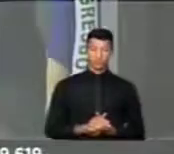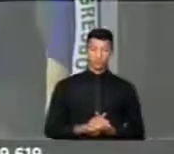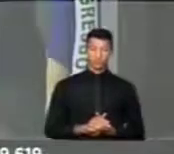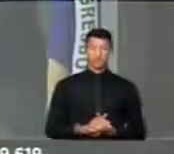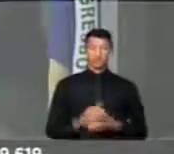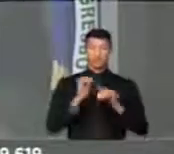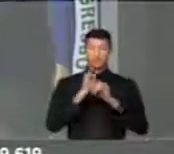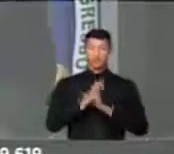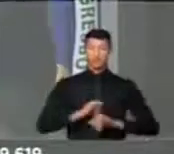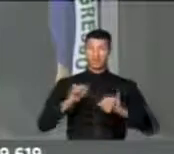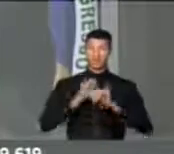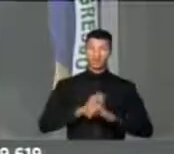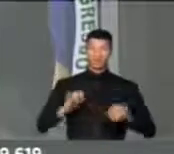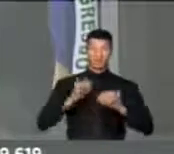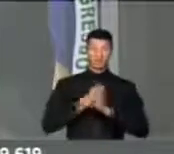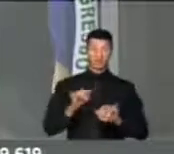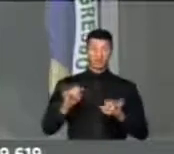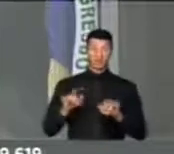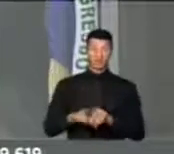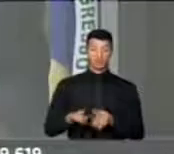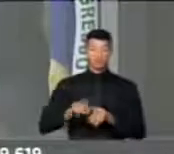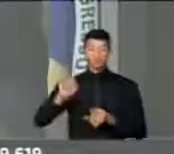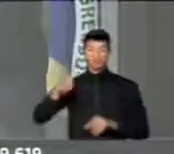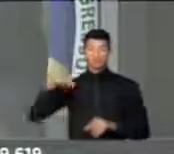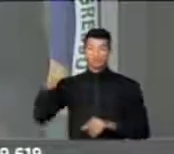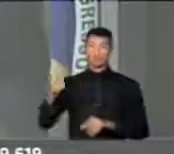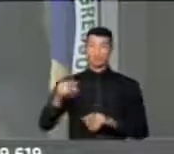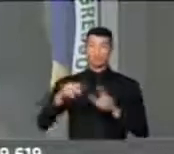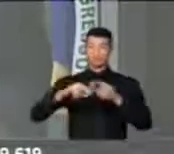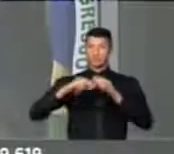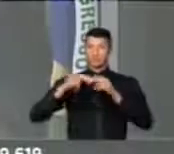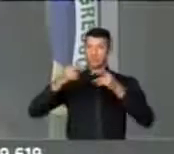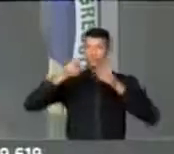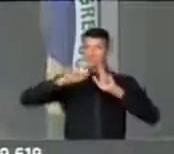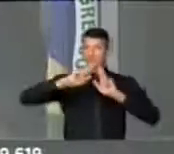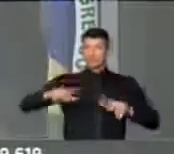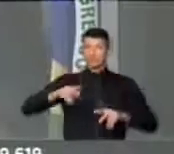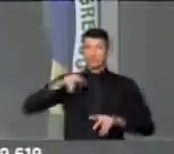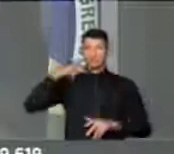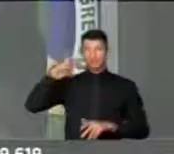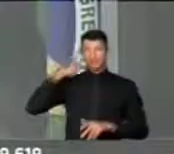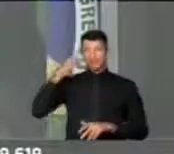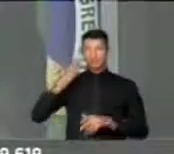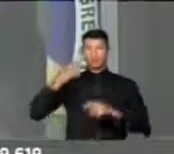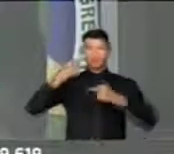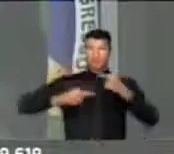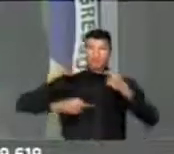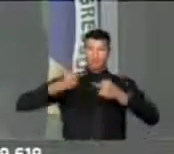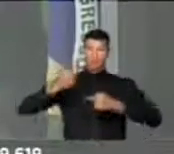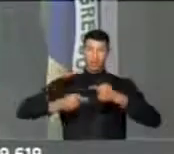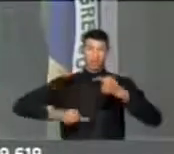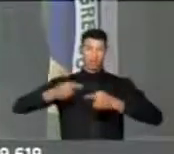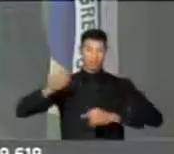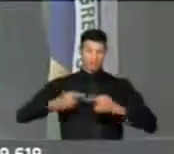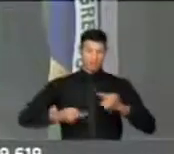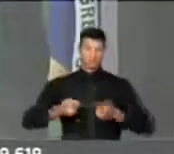ser anunciado e depois, por divergências partidárias, políticas,